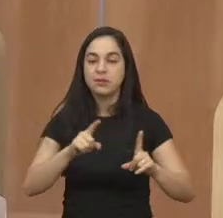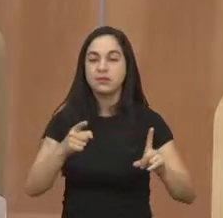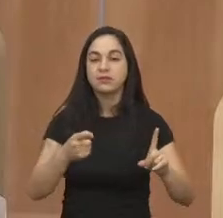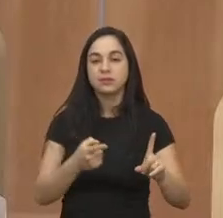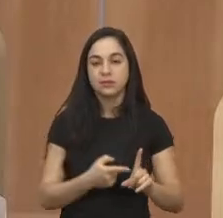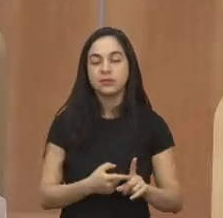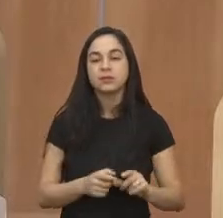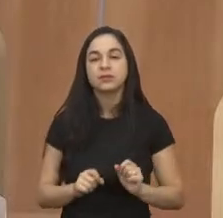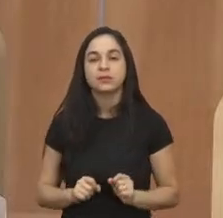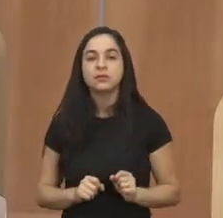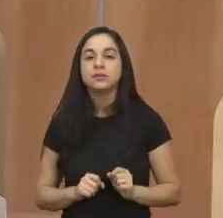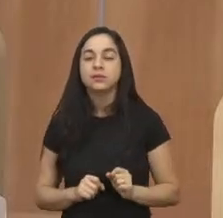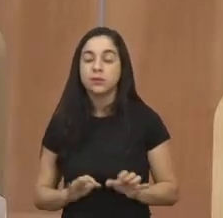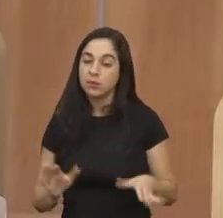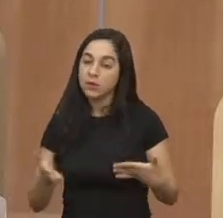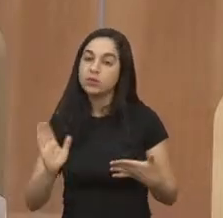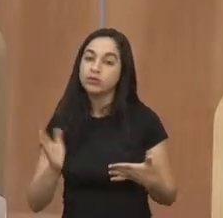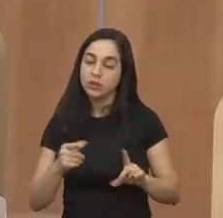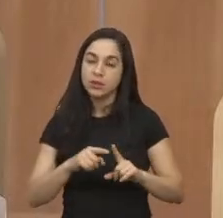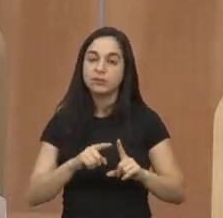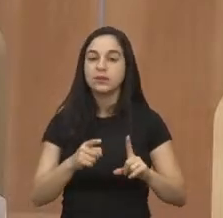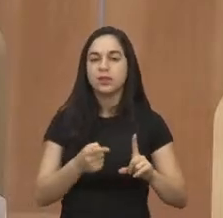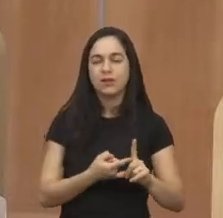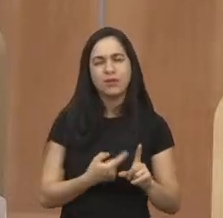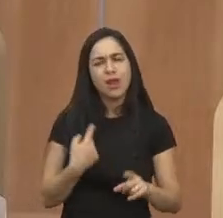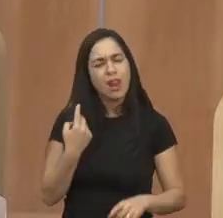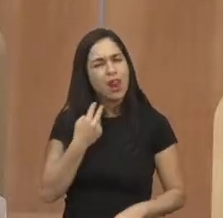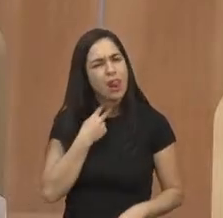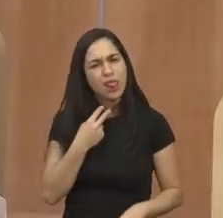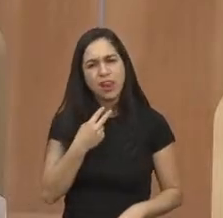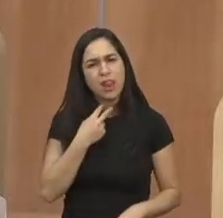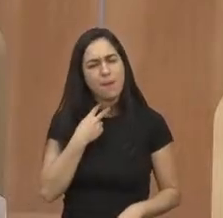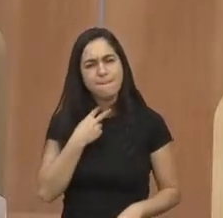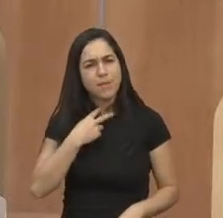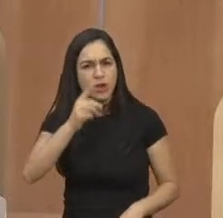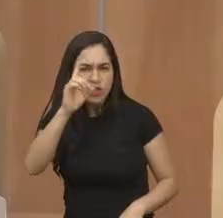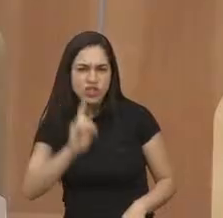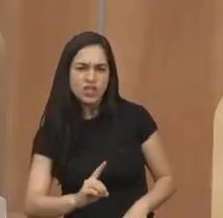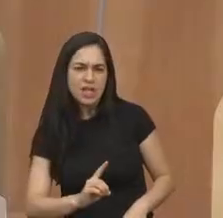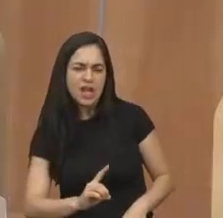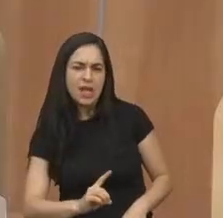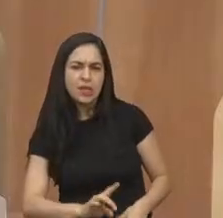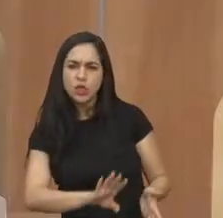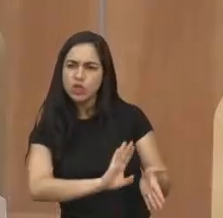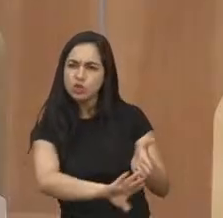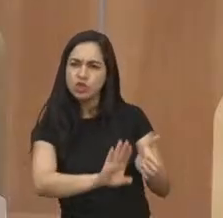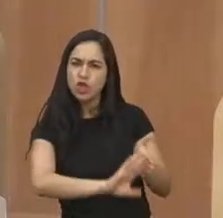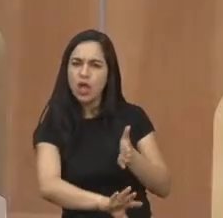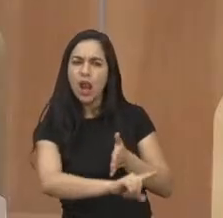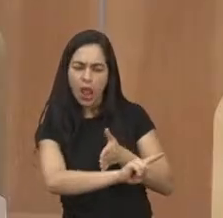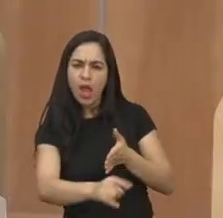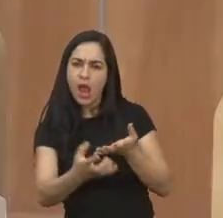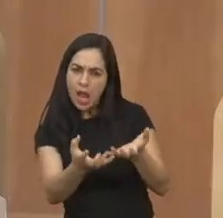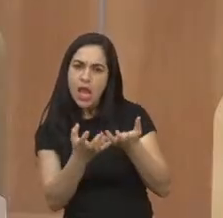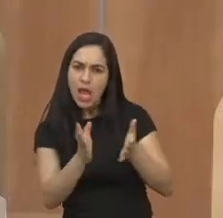Desde a concepção. Então nós não podemos tirar o direito de ninguém de fazer um